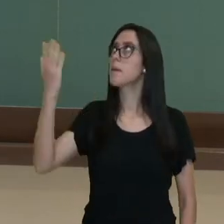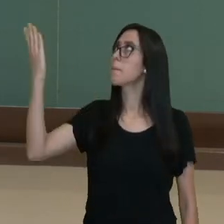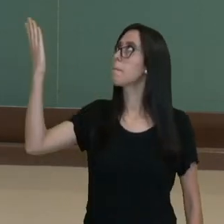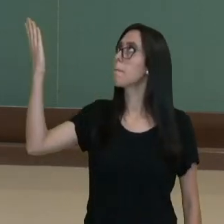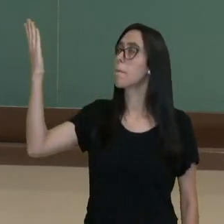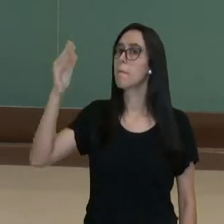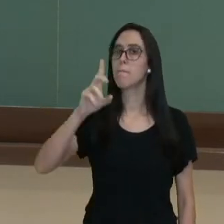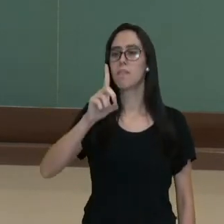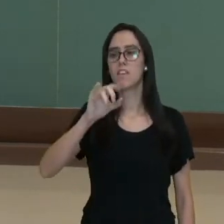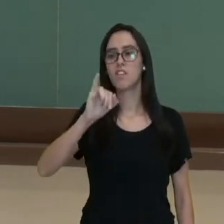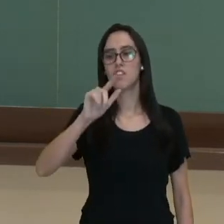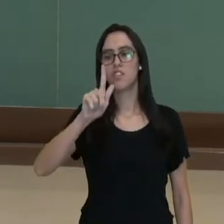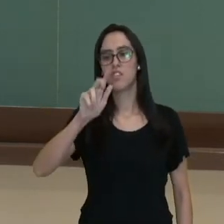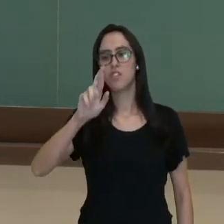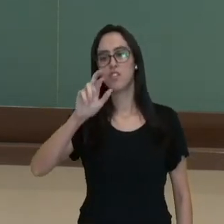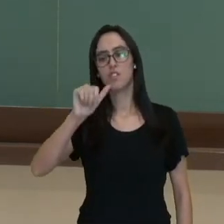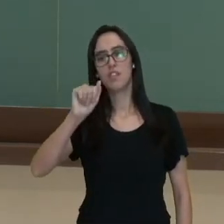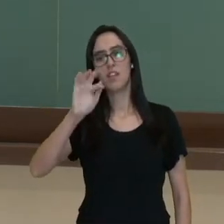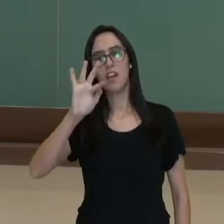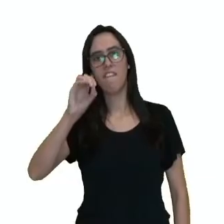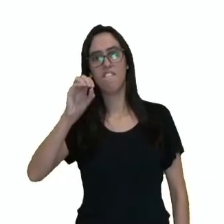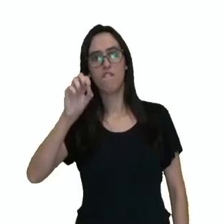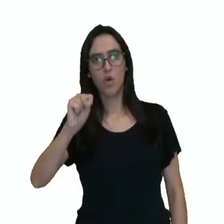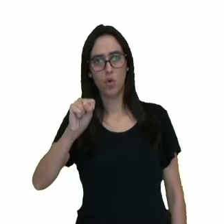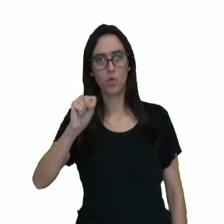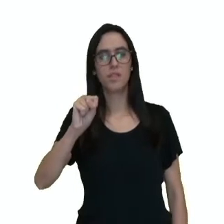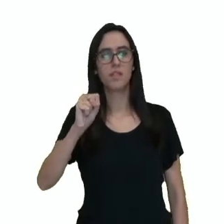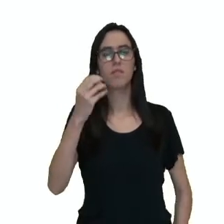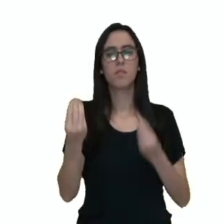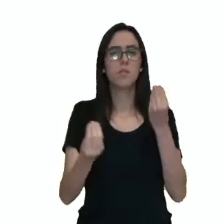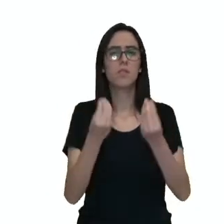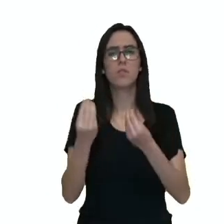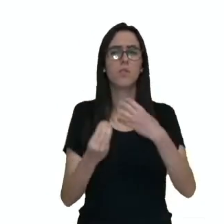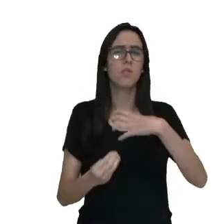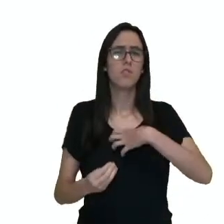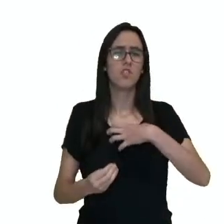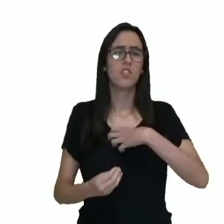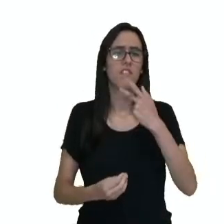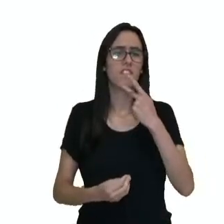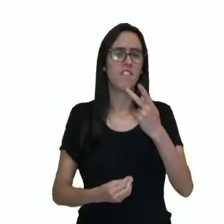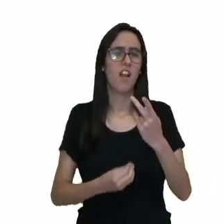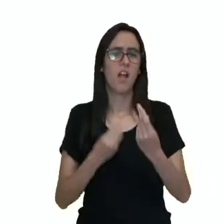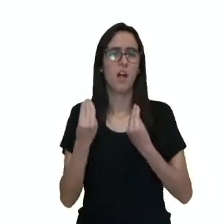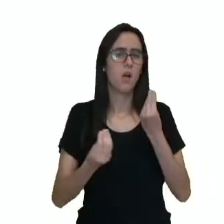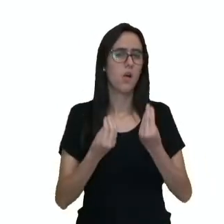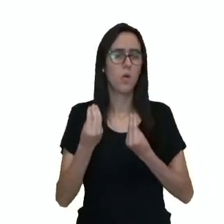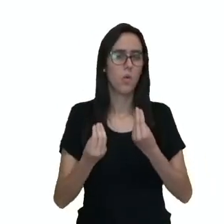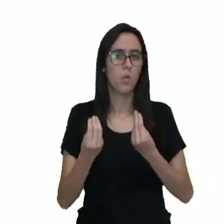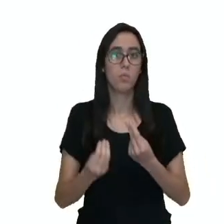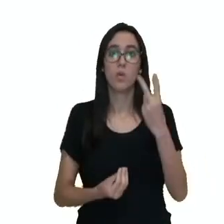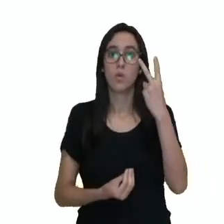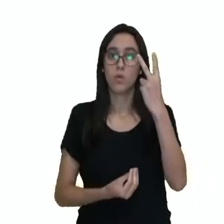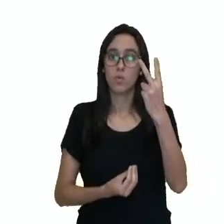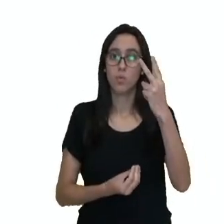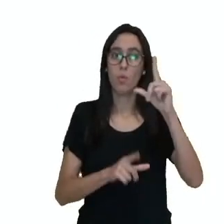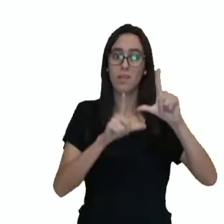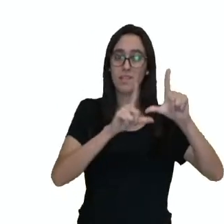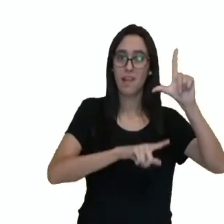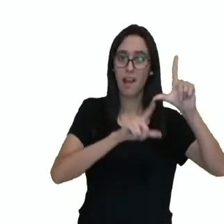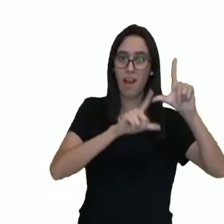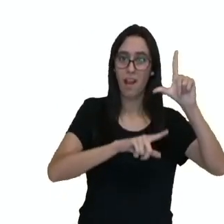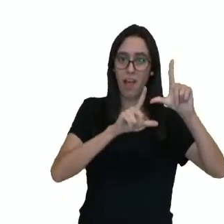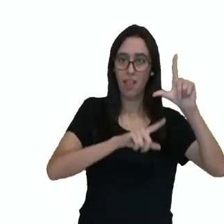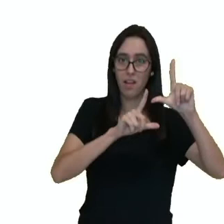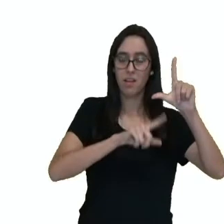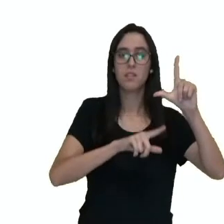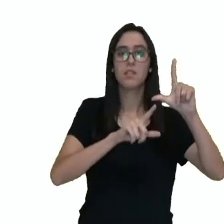os dígrafos, né? Então, como se dá essa pronúncia? Então, duas letras que se juntam aí formando